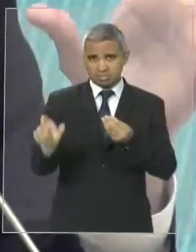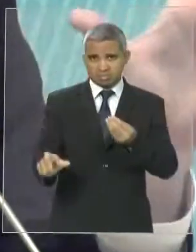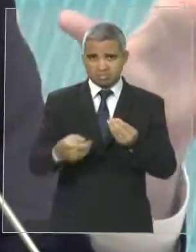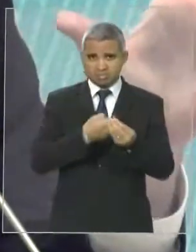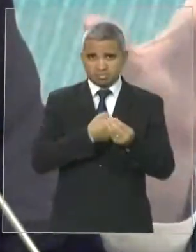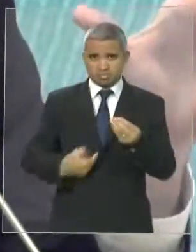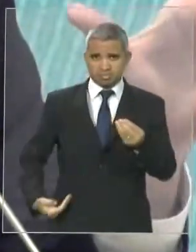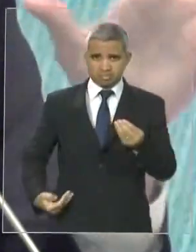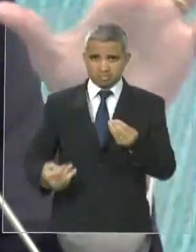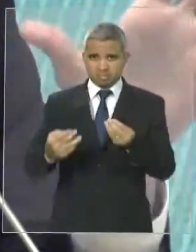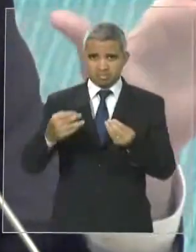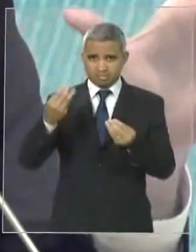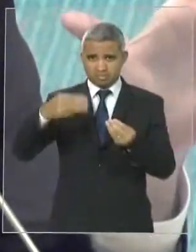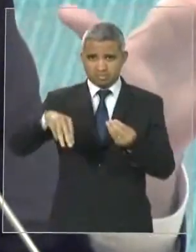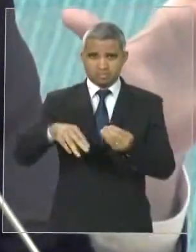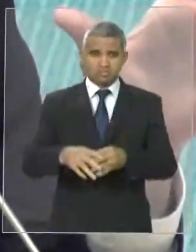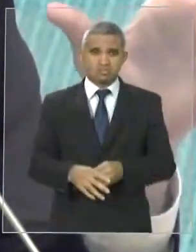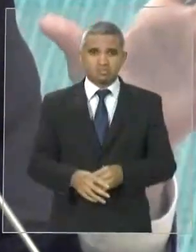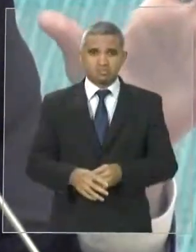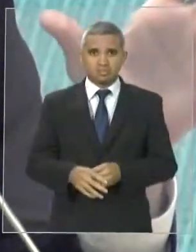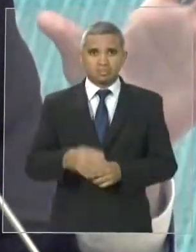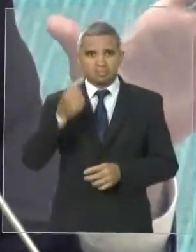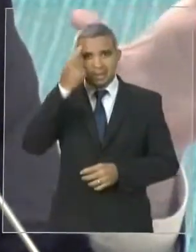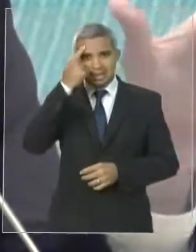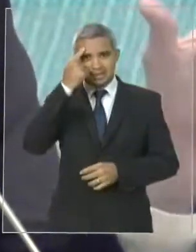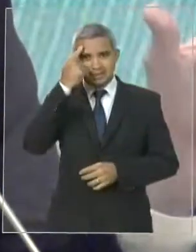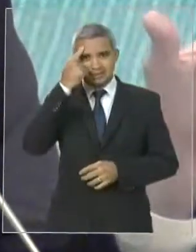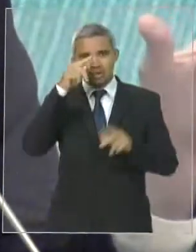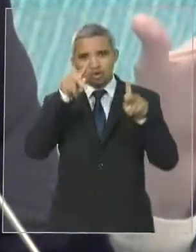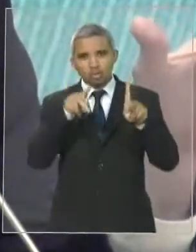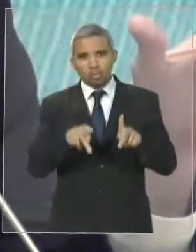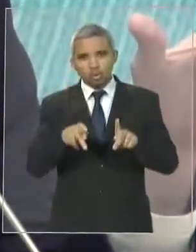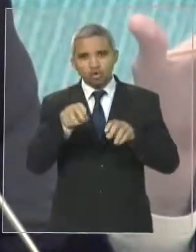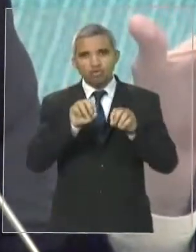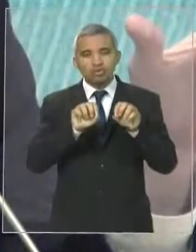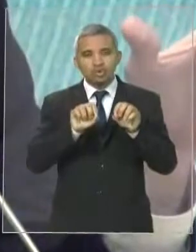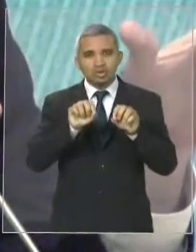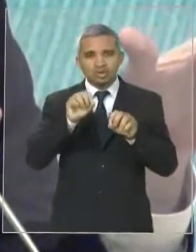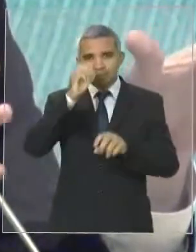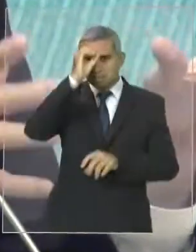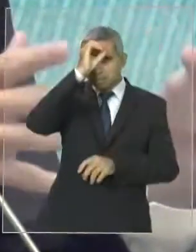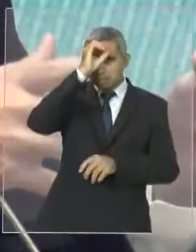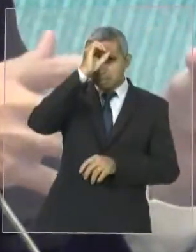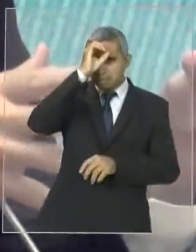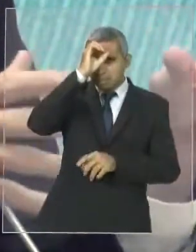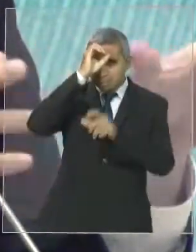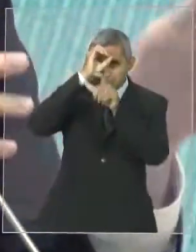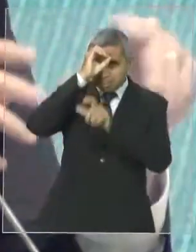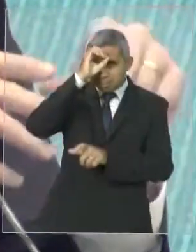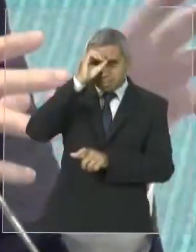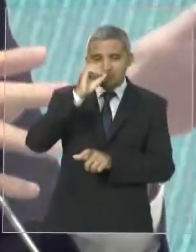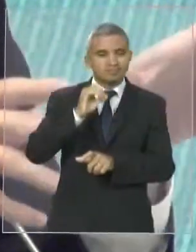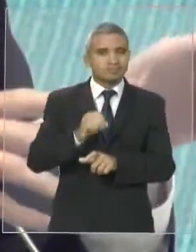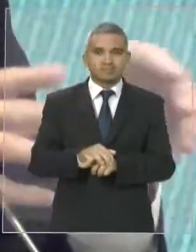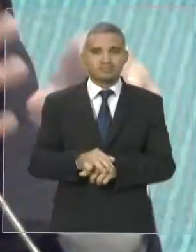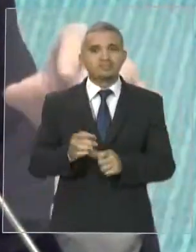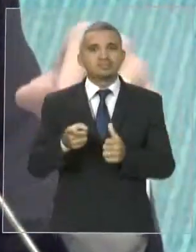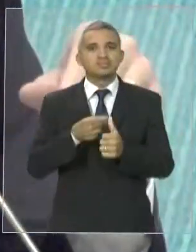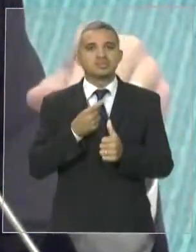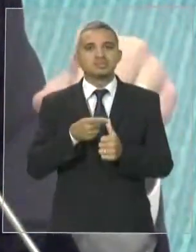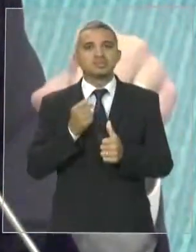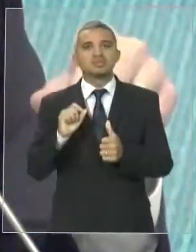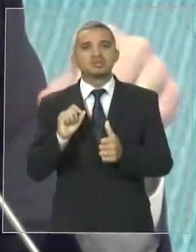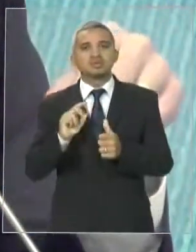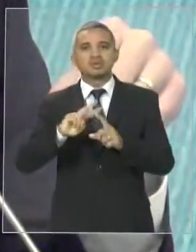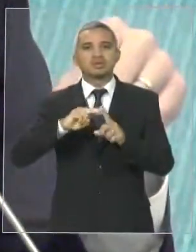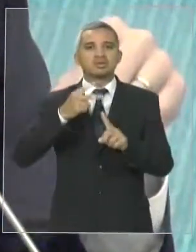povo não vai saber do que ele está fazendo. Primeiro ele manda um aumento para cá, né, para apreciar, aumento de impostos, e agora ele